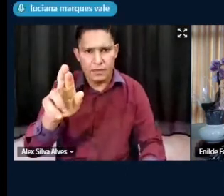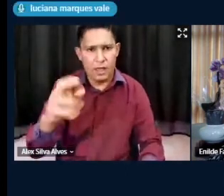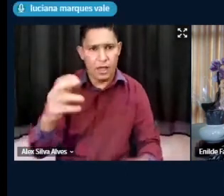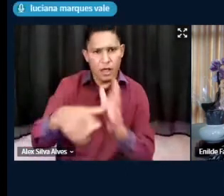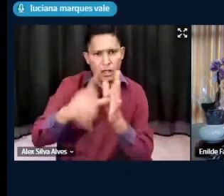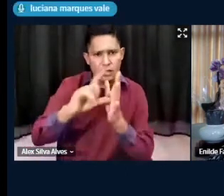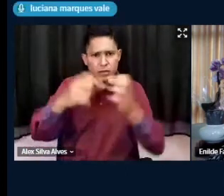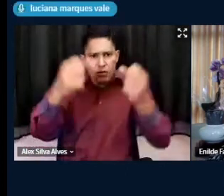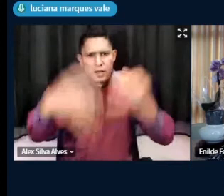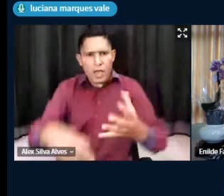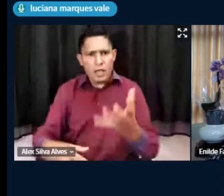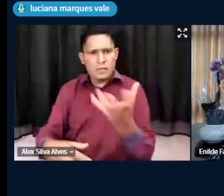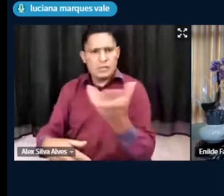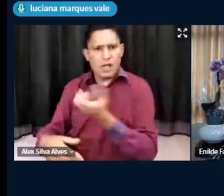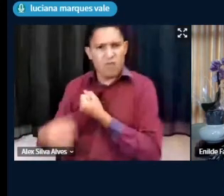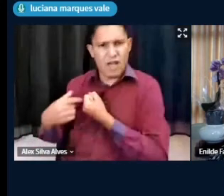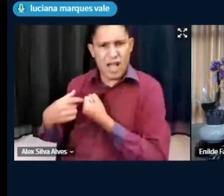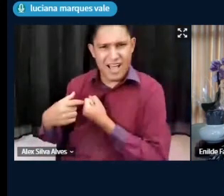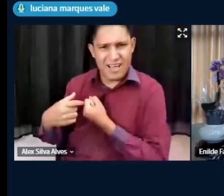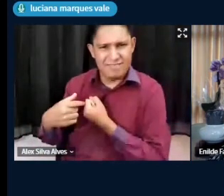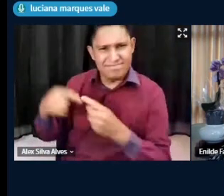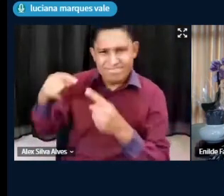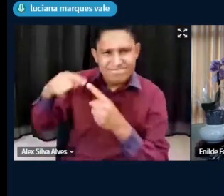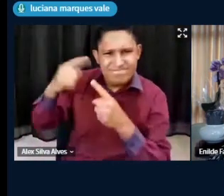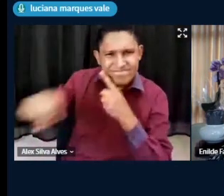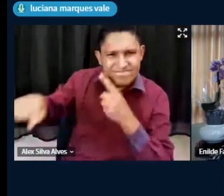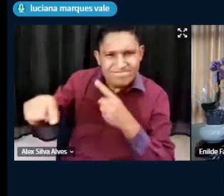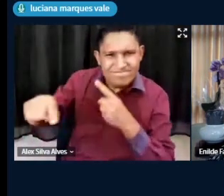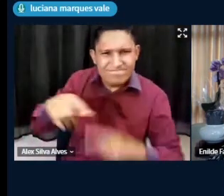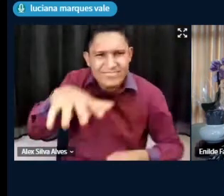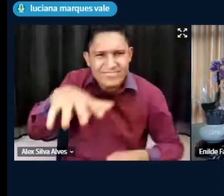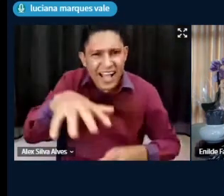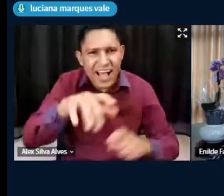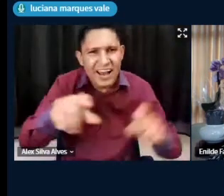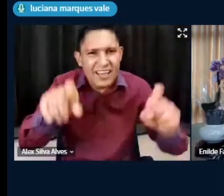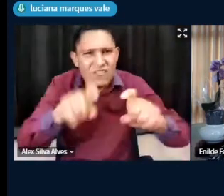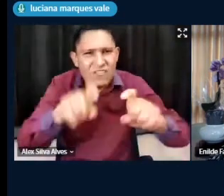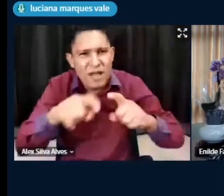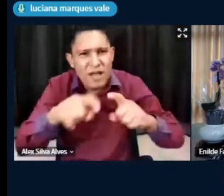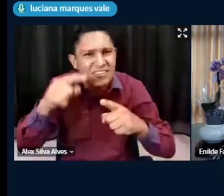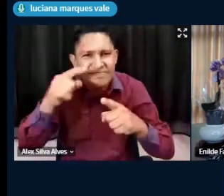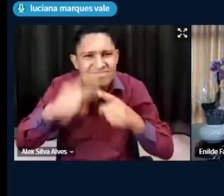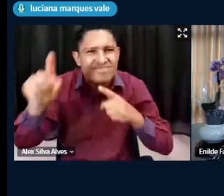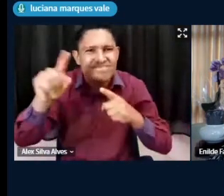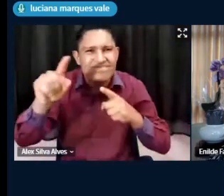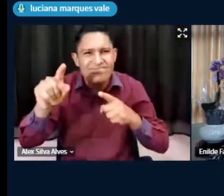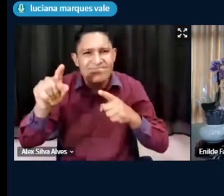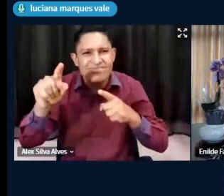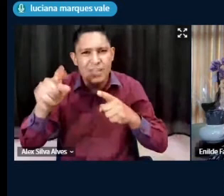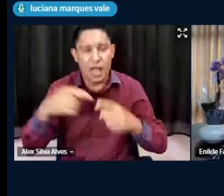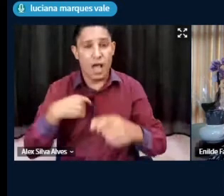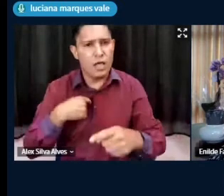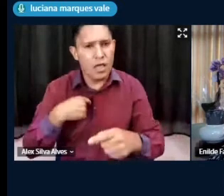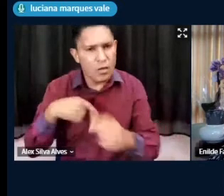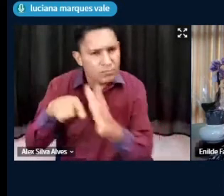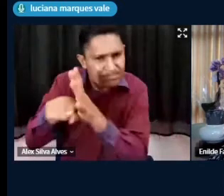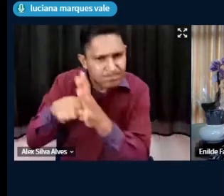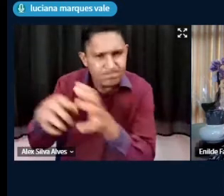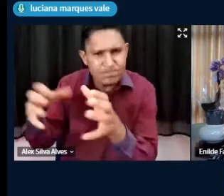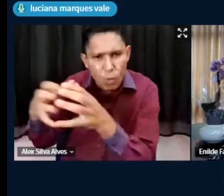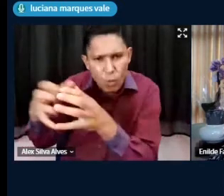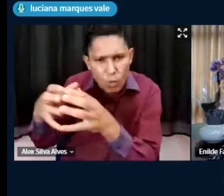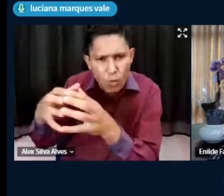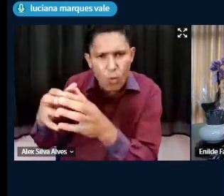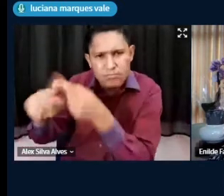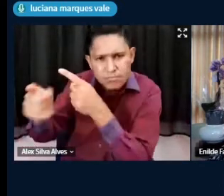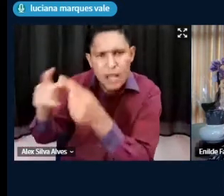Aqui nós temos o termo salvar. Conforme a explicação anterior, não condizia essa forma que era apresentada salvar